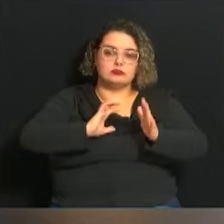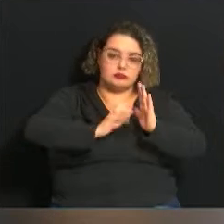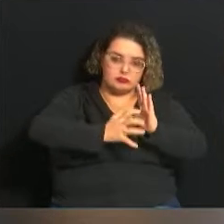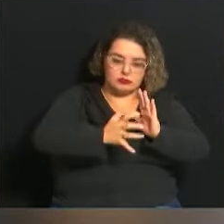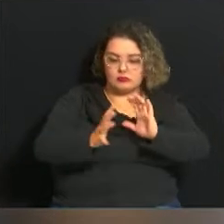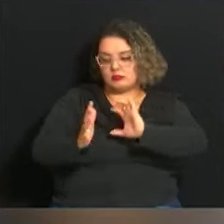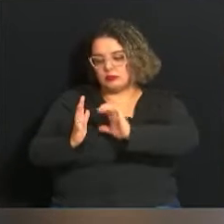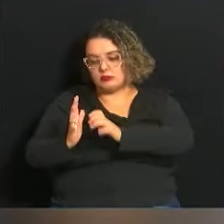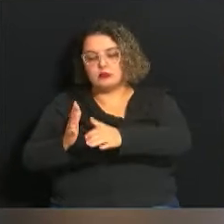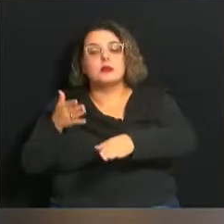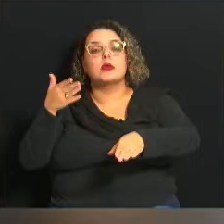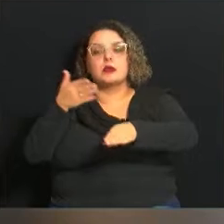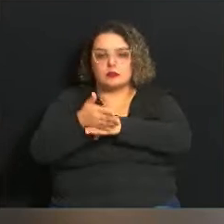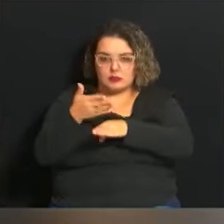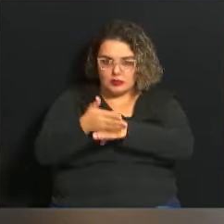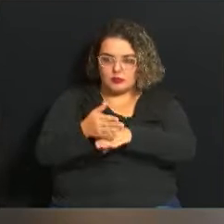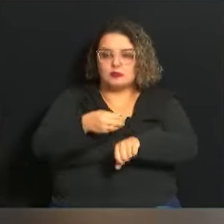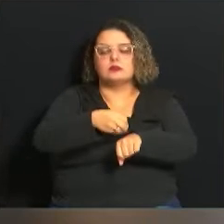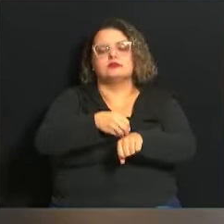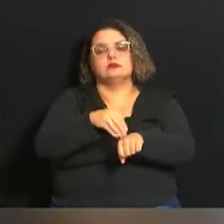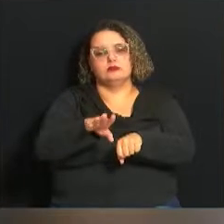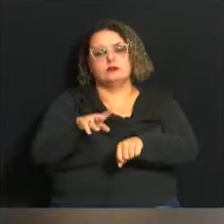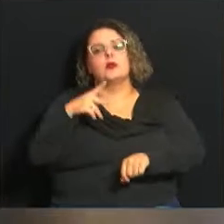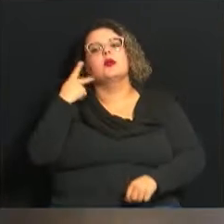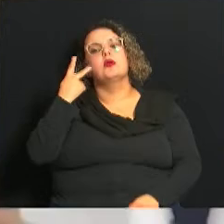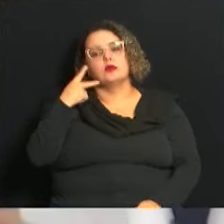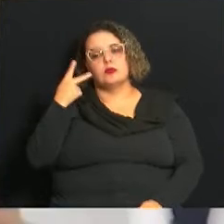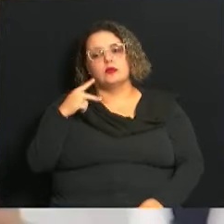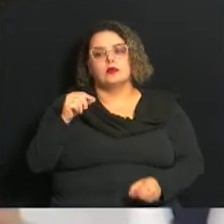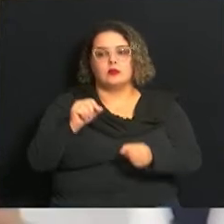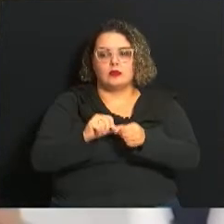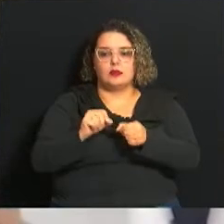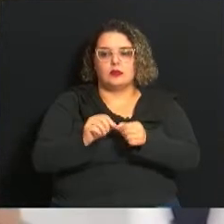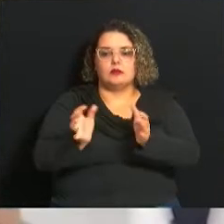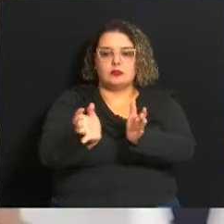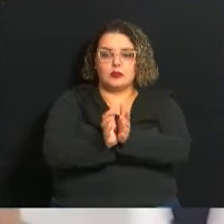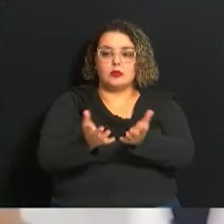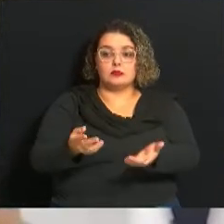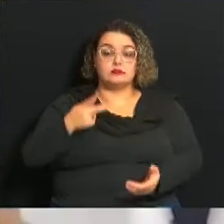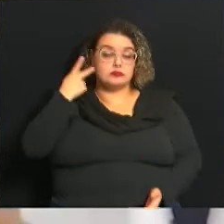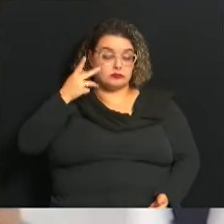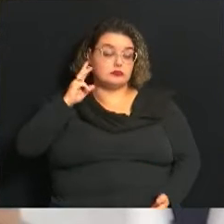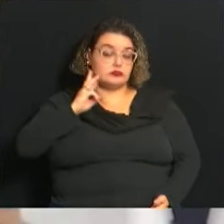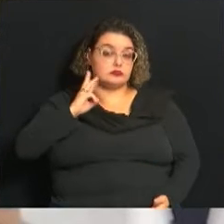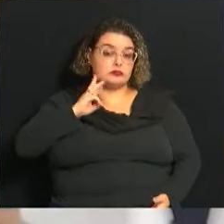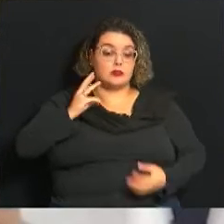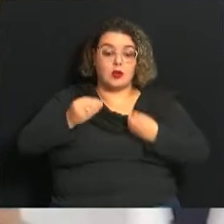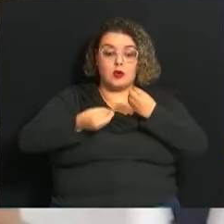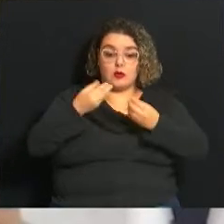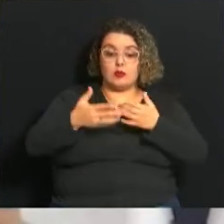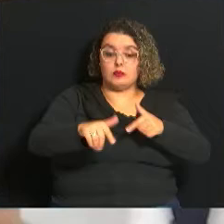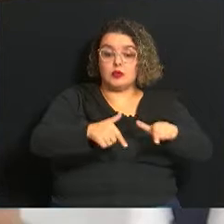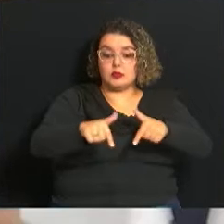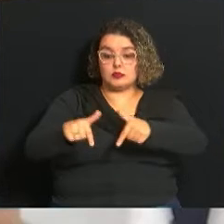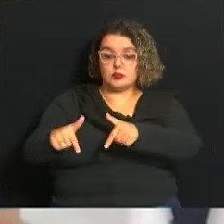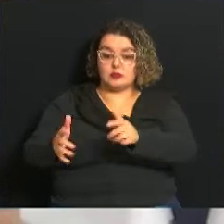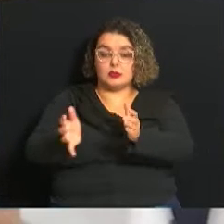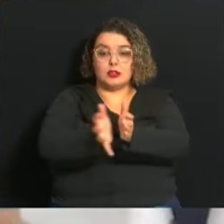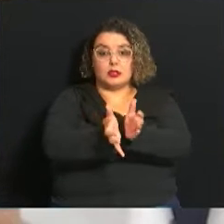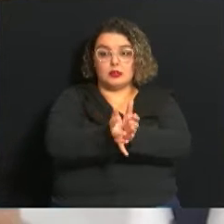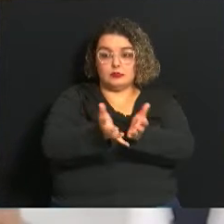em participar indicarão os vereadores que farão parte do grupo. Cecílio falou como deve ser o trabalho da comissão. De